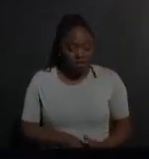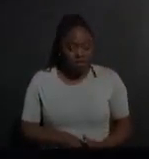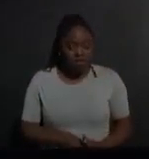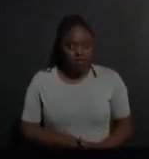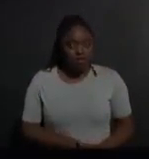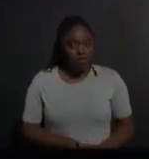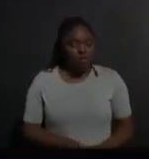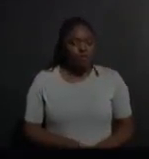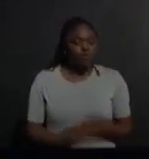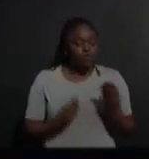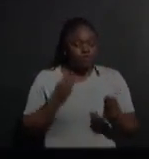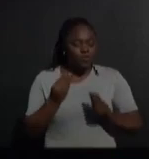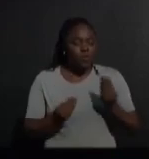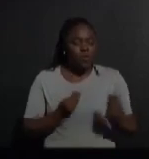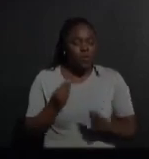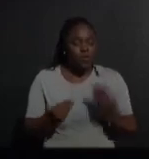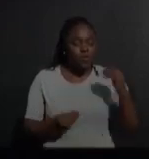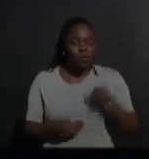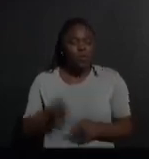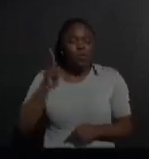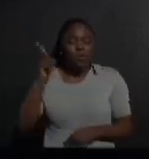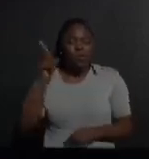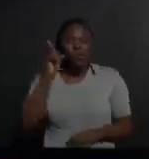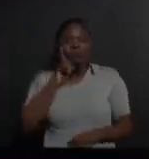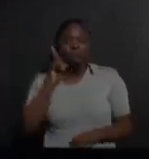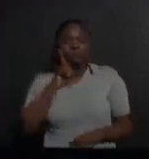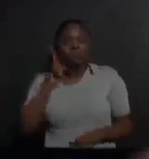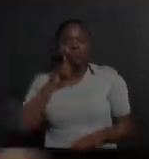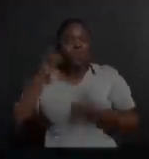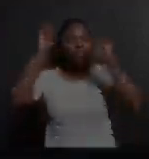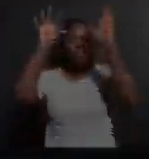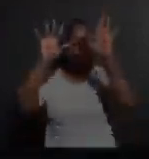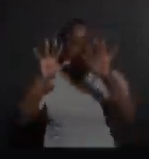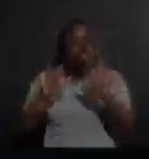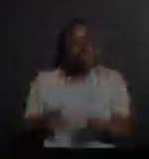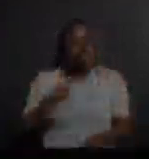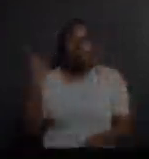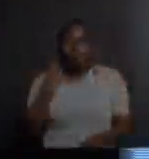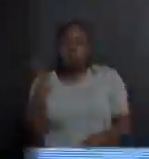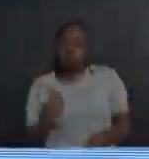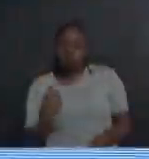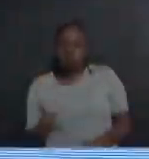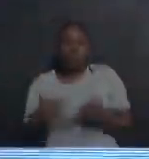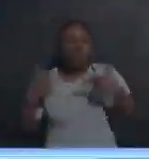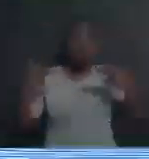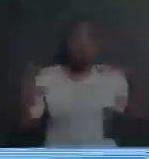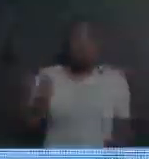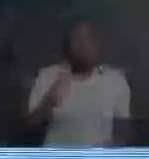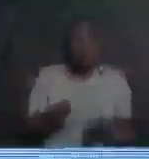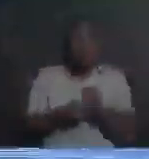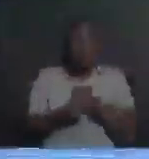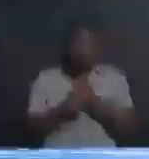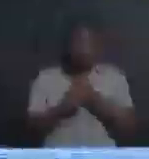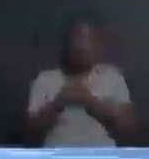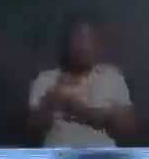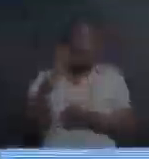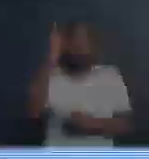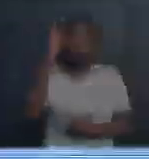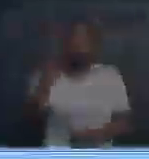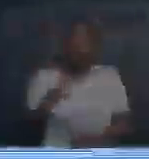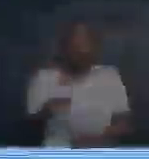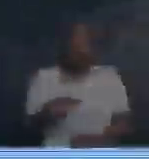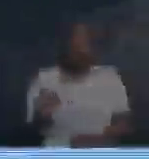indignado. Como que um país que tem neve, furacão, um monte de coisa lá, e eles estão tantos anos à frente da gente, e era para a gente estar tão